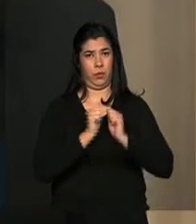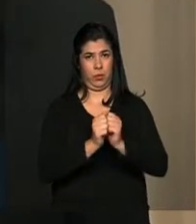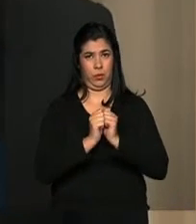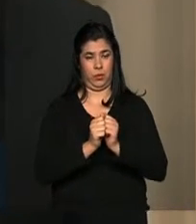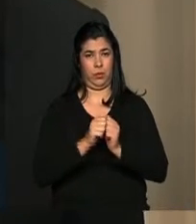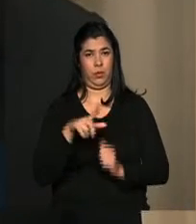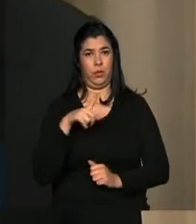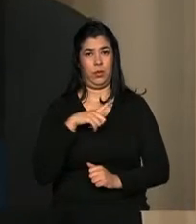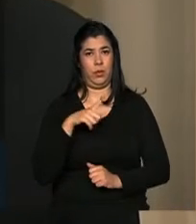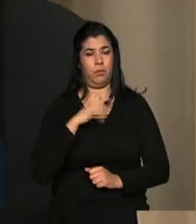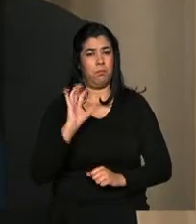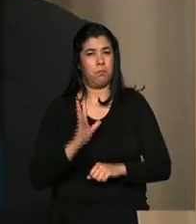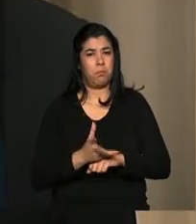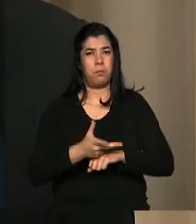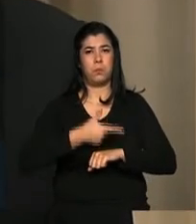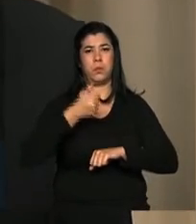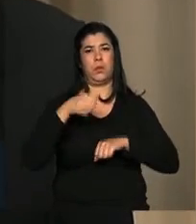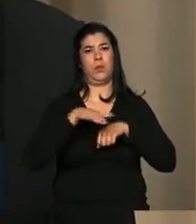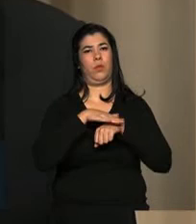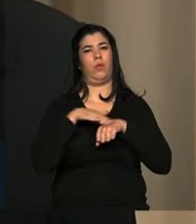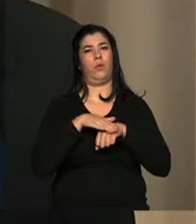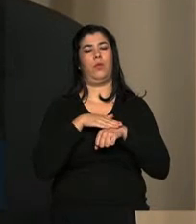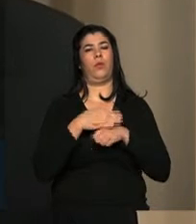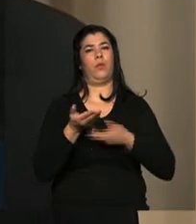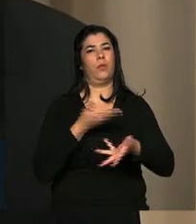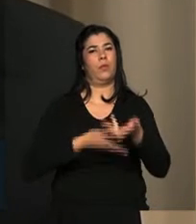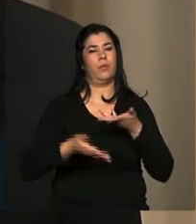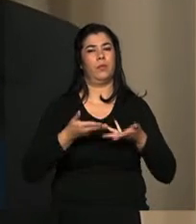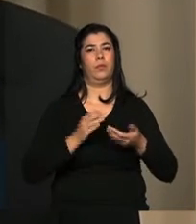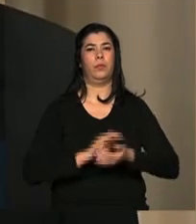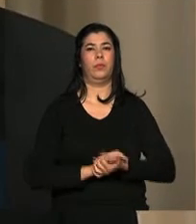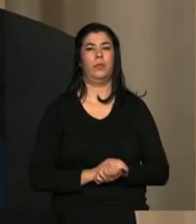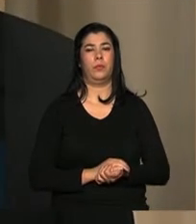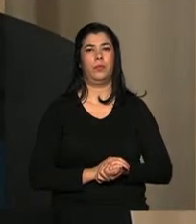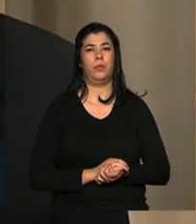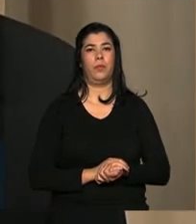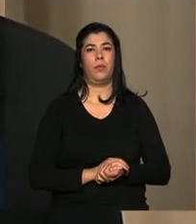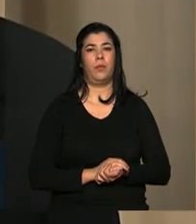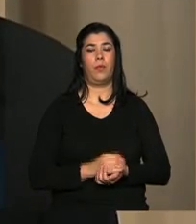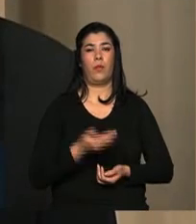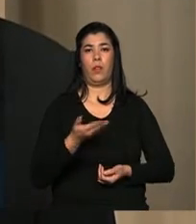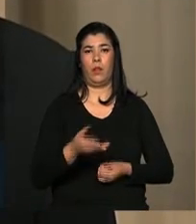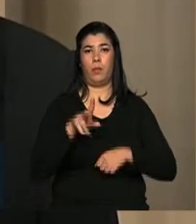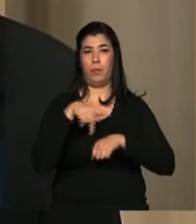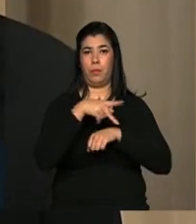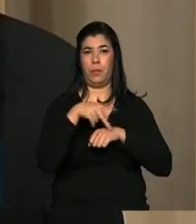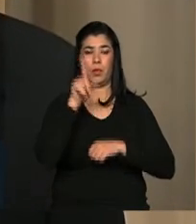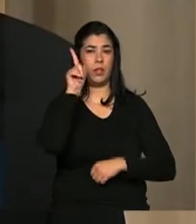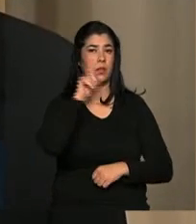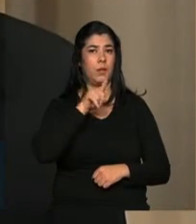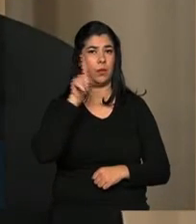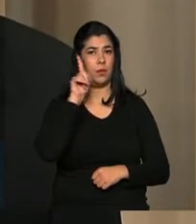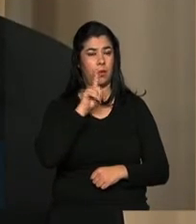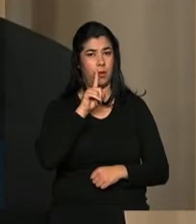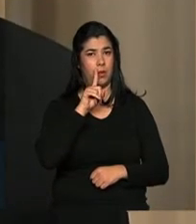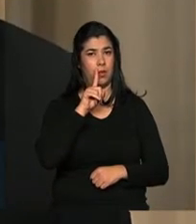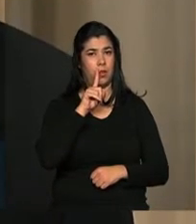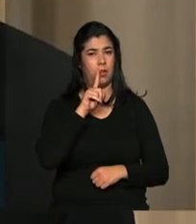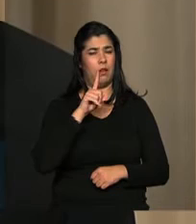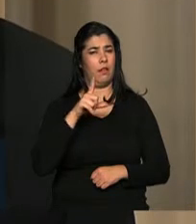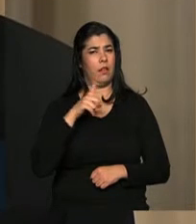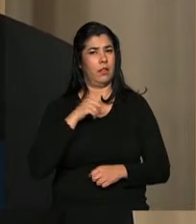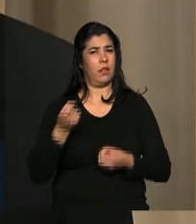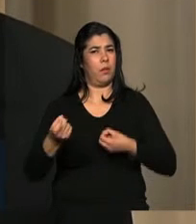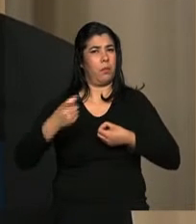tivemos uma excelente conversa. Os Estados Unidos são parceiro de